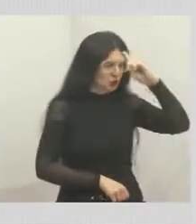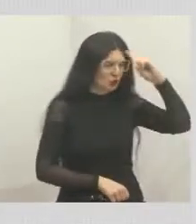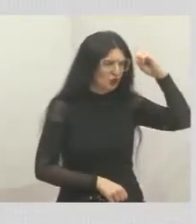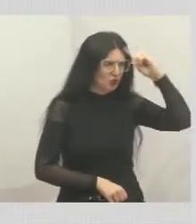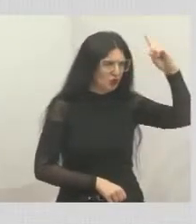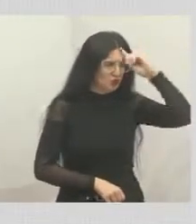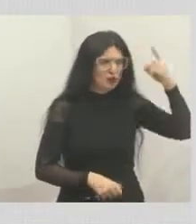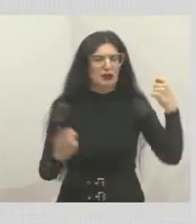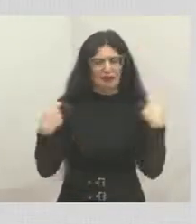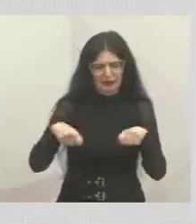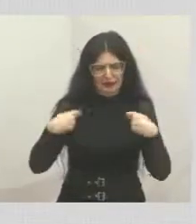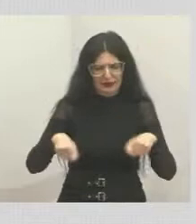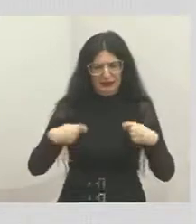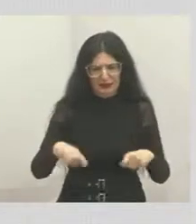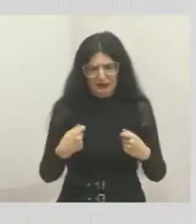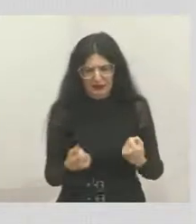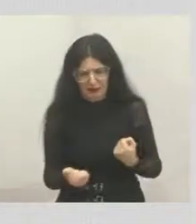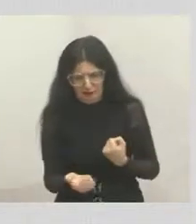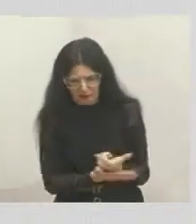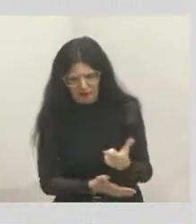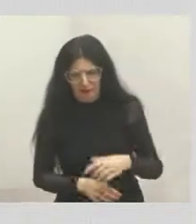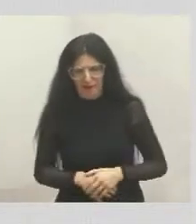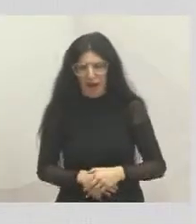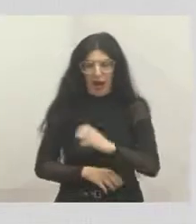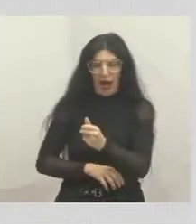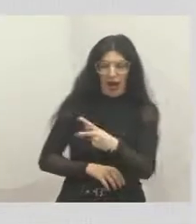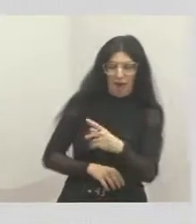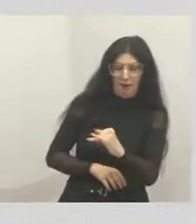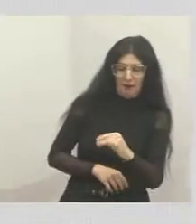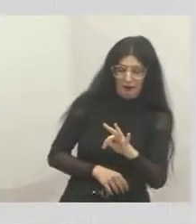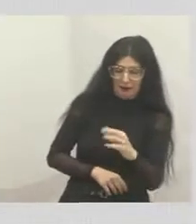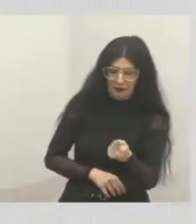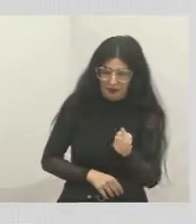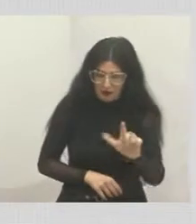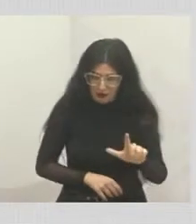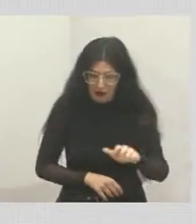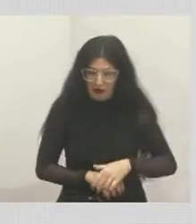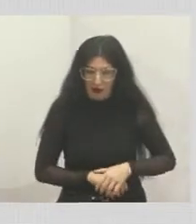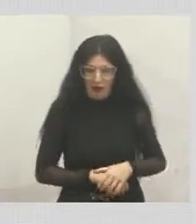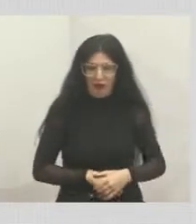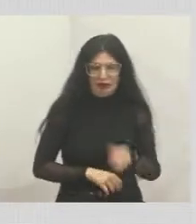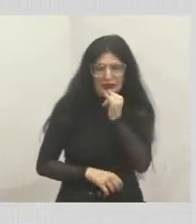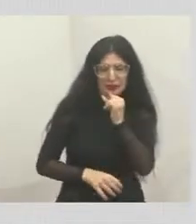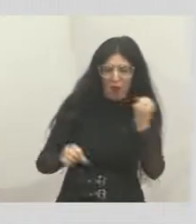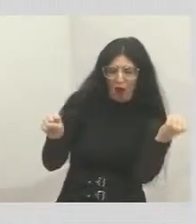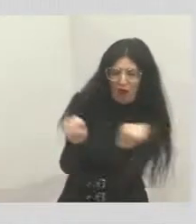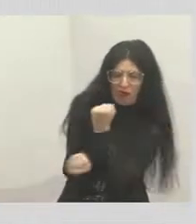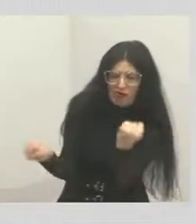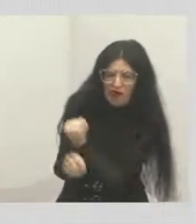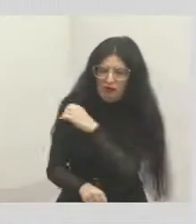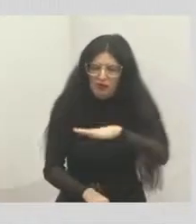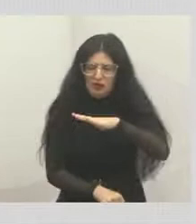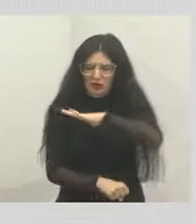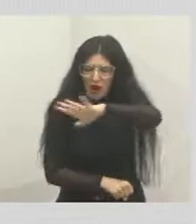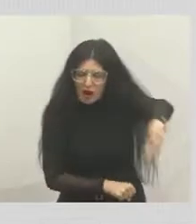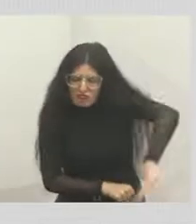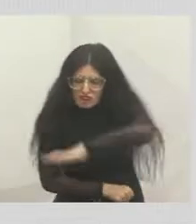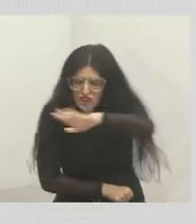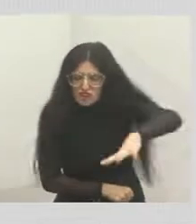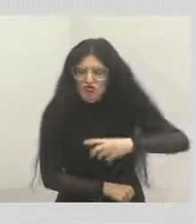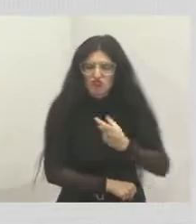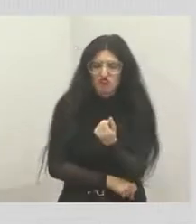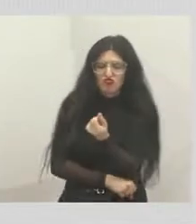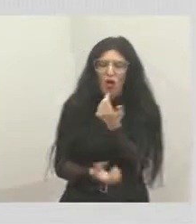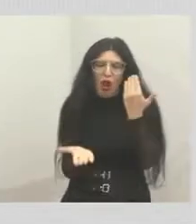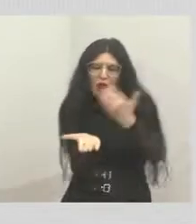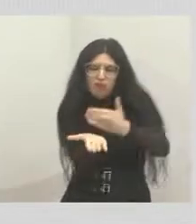dia. Despesa de capital é para pagar obras feitas no município, como exemplo. As despesas de capital,